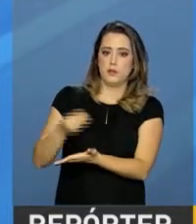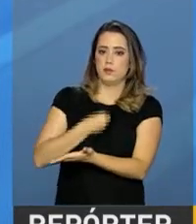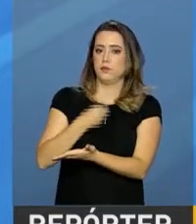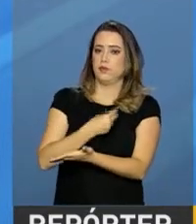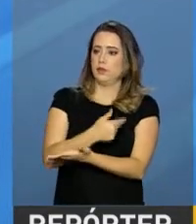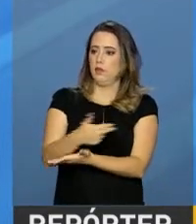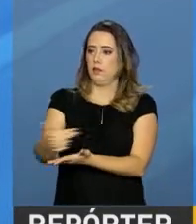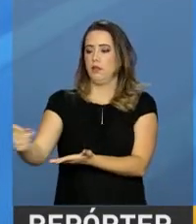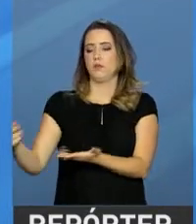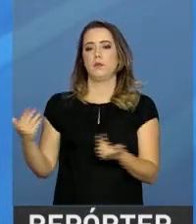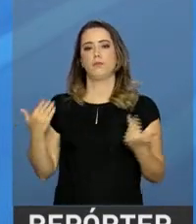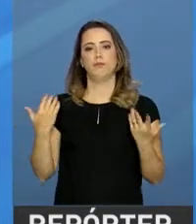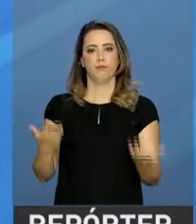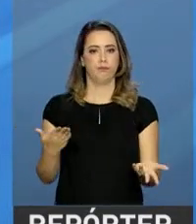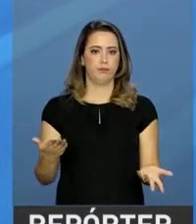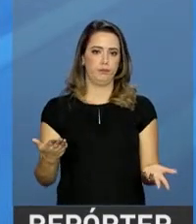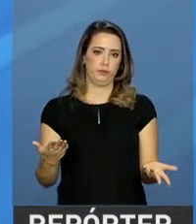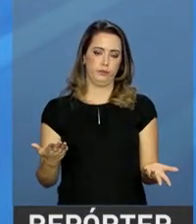toda